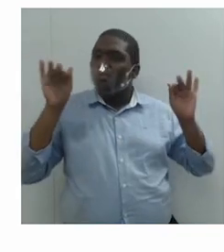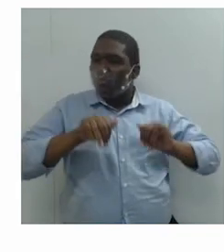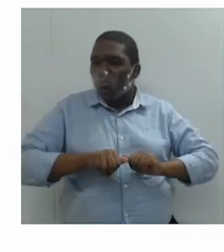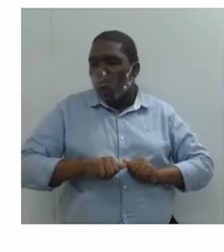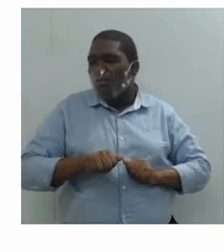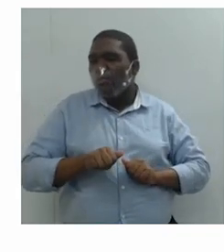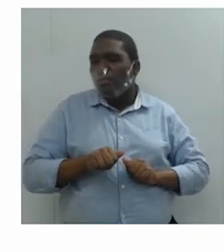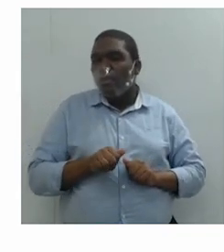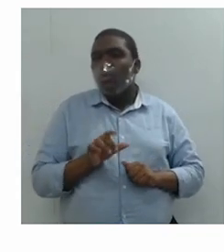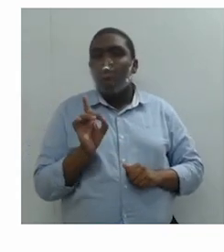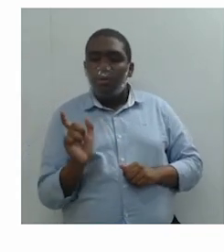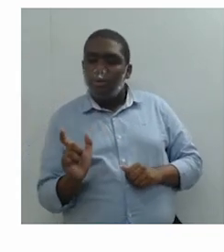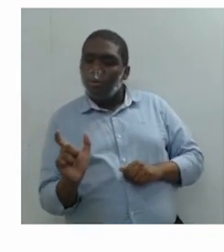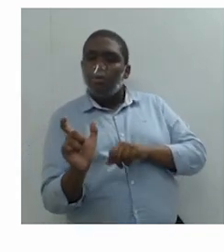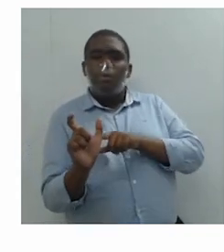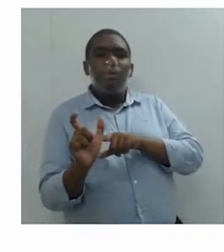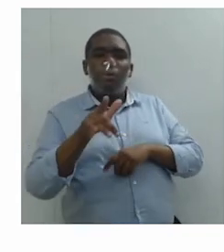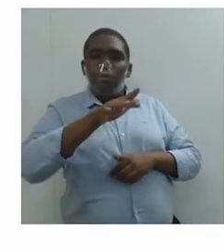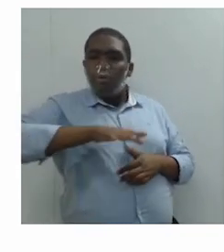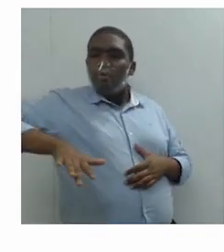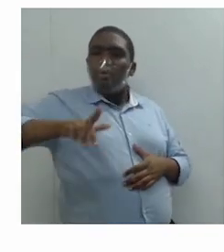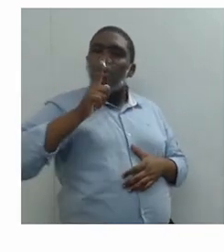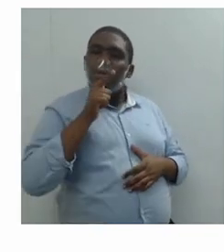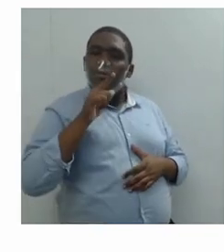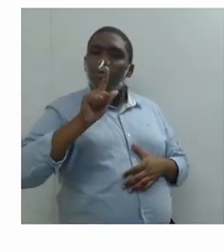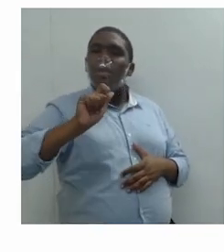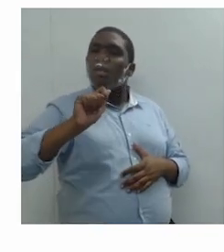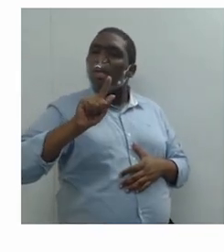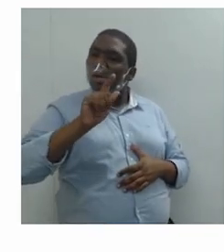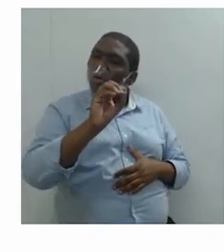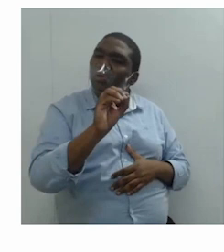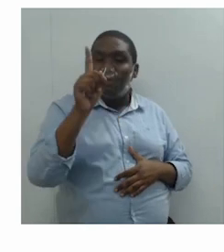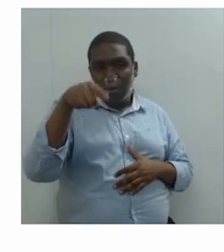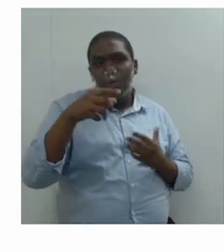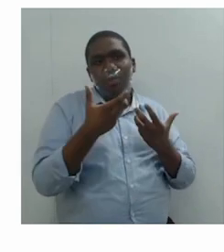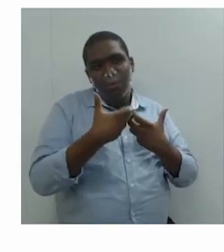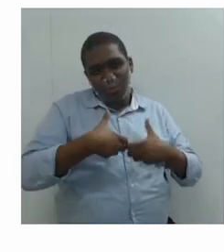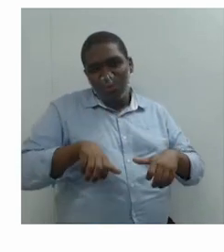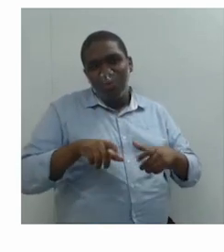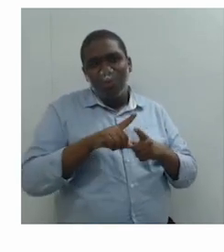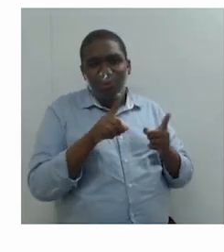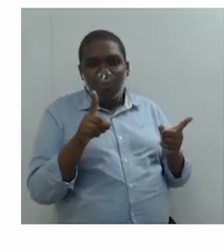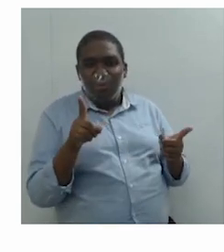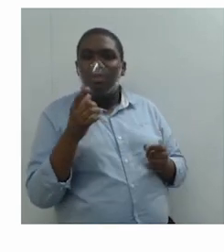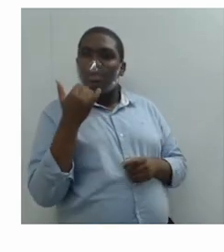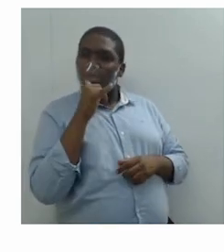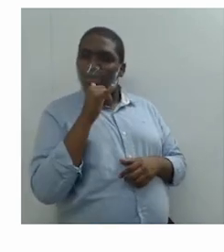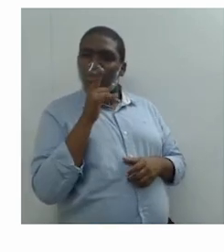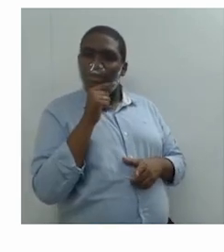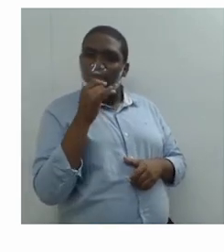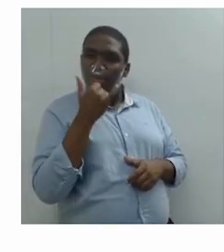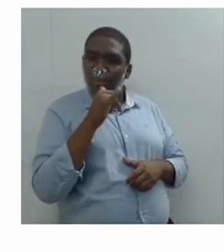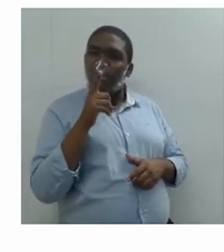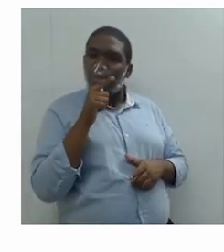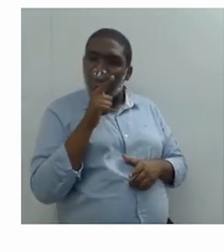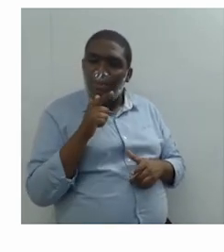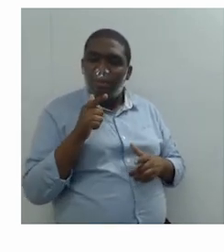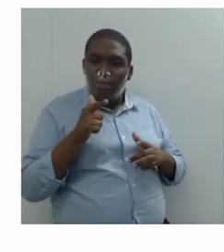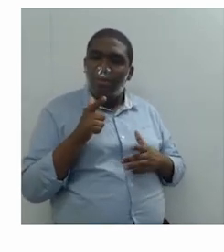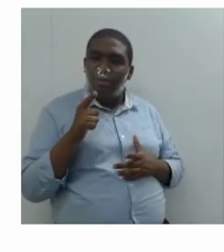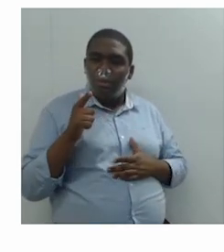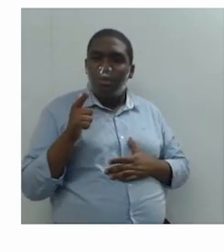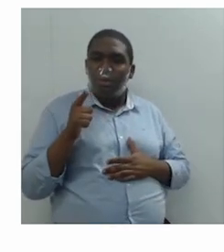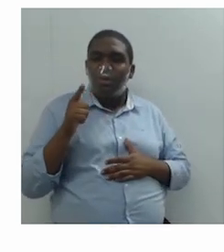letra D, lago. O lago é uma paisagem natural. Mas veja, a